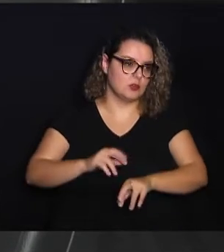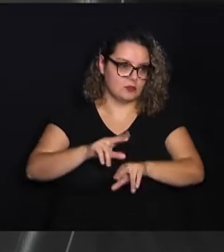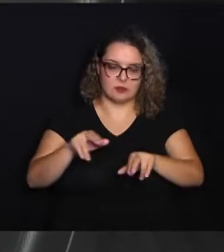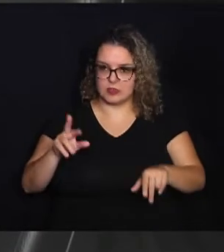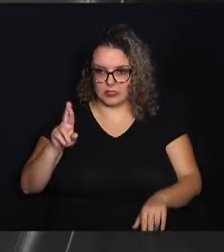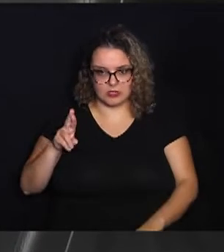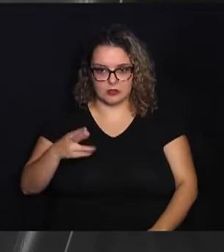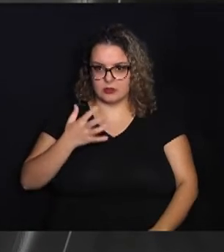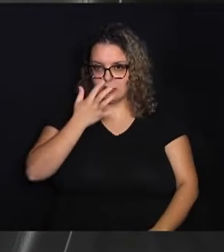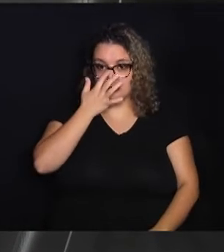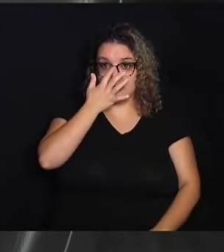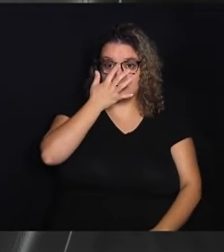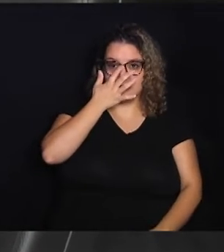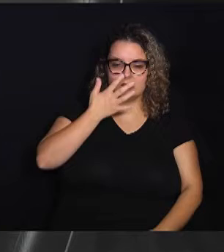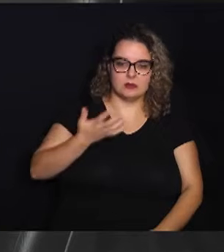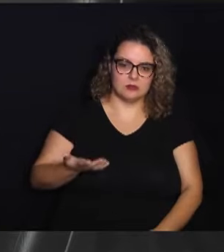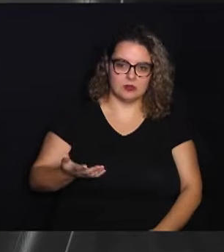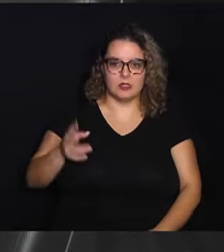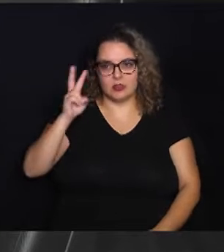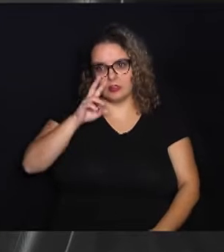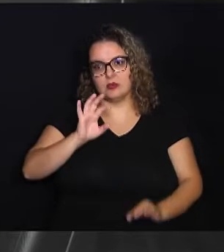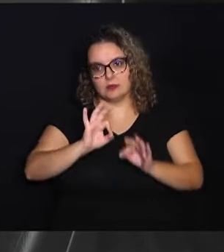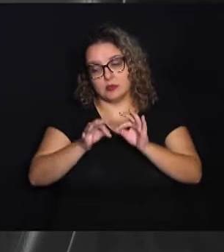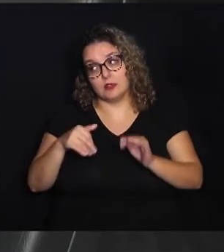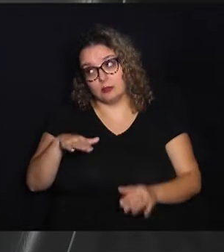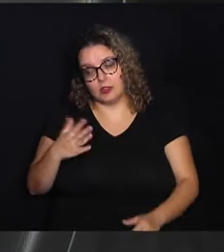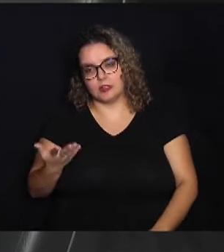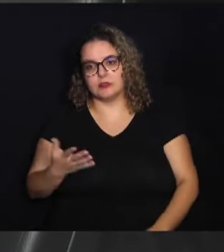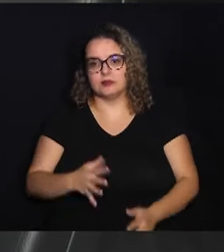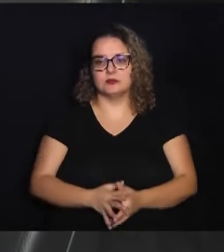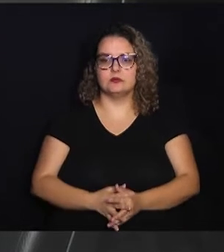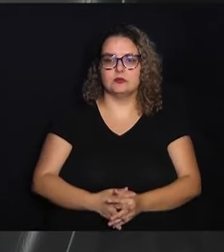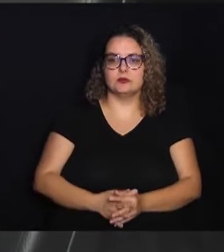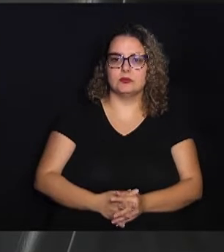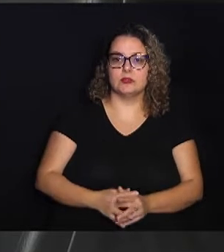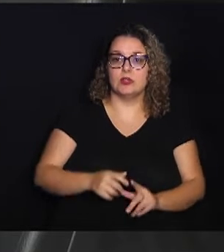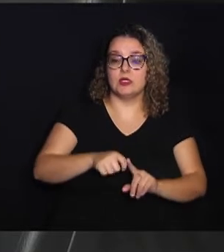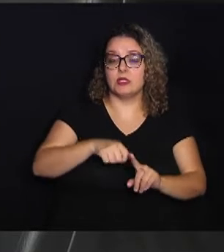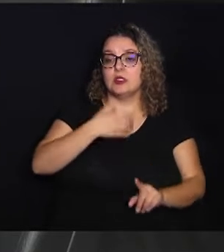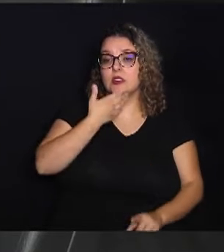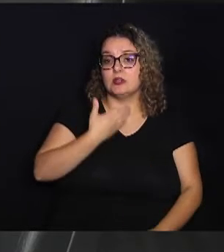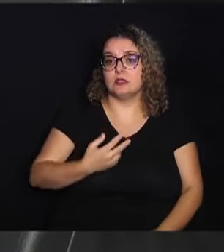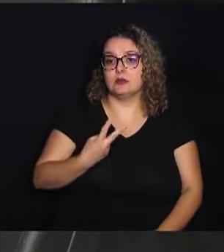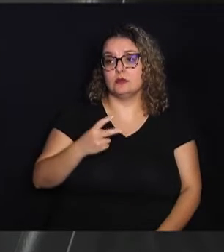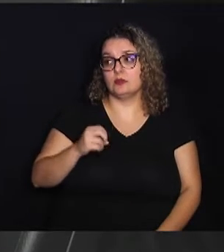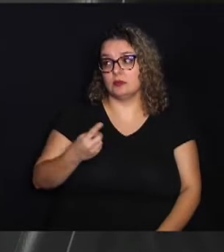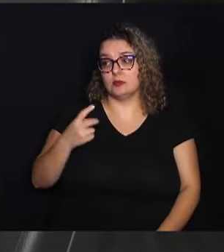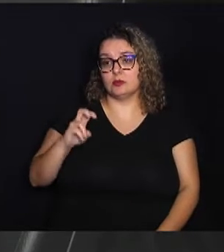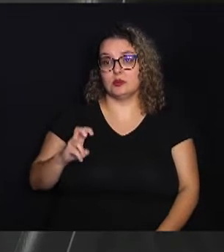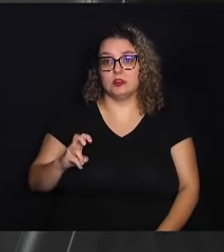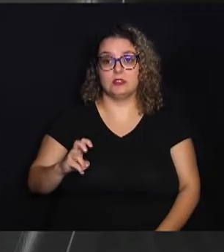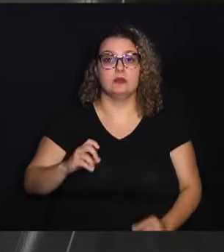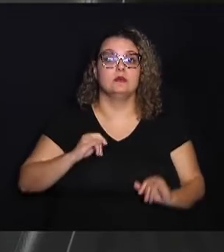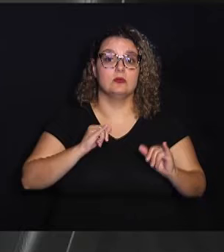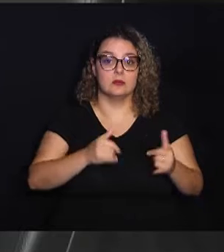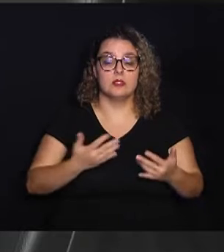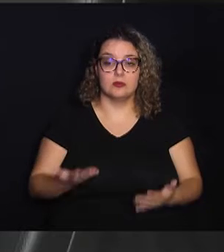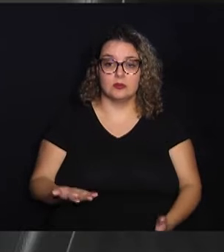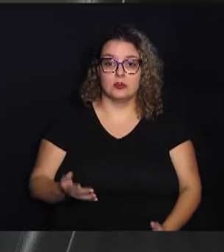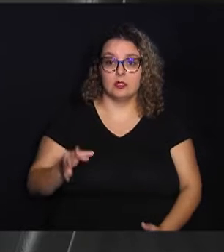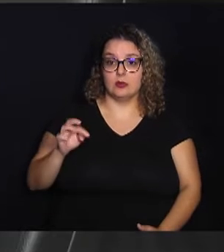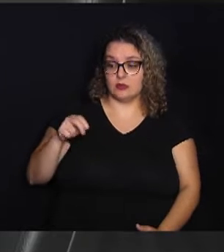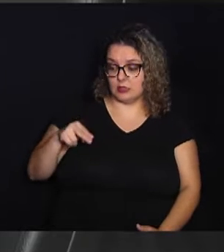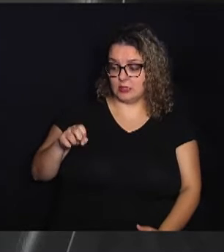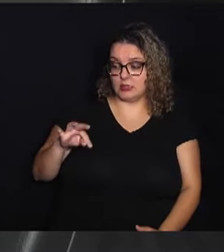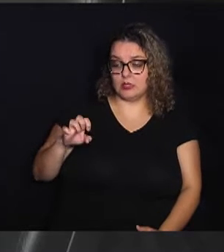vem aqui, a história vai ser mais longa, em dezembro de 2015 eu estava desistindo já. E aí o Tenente